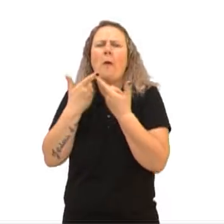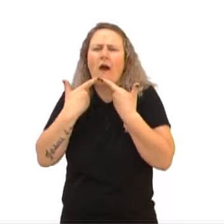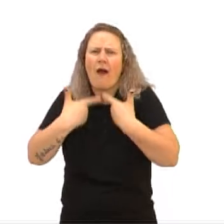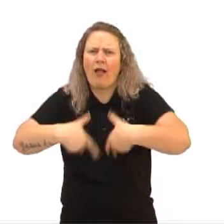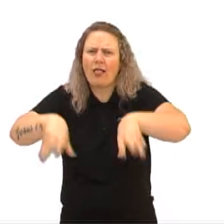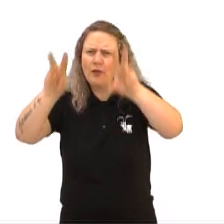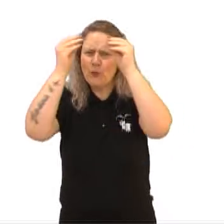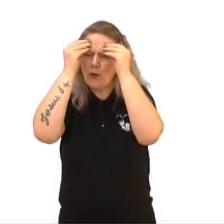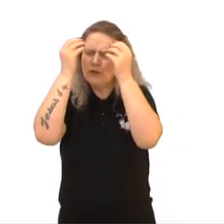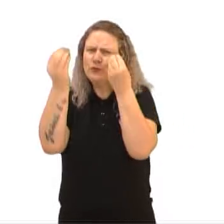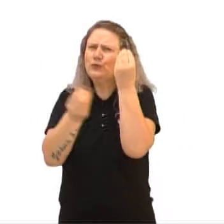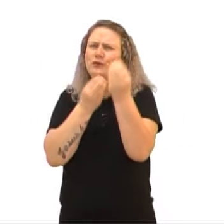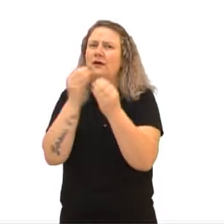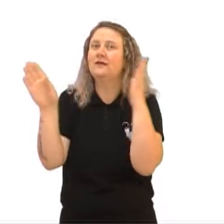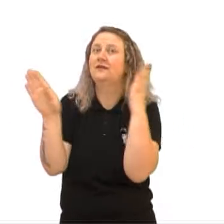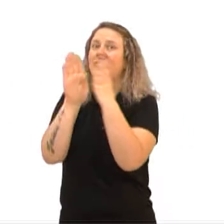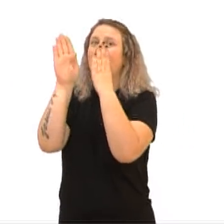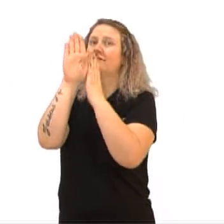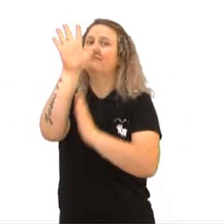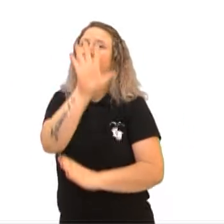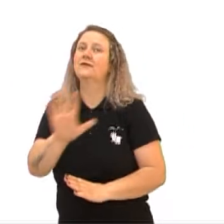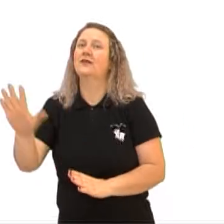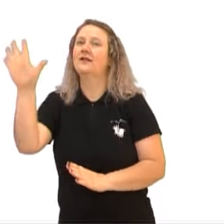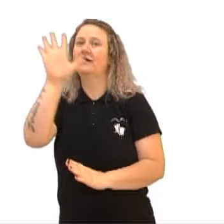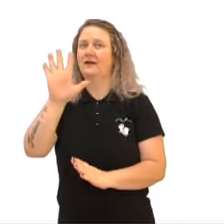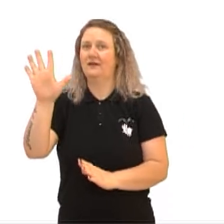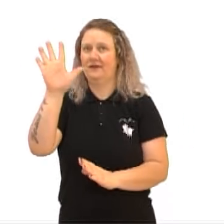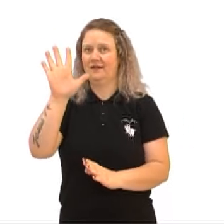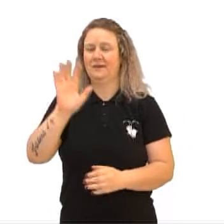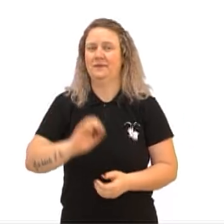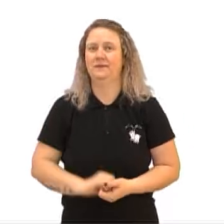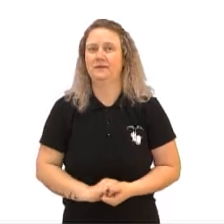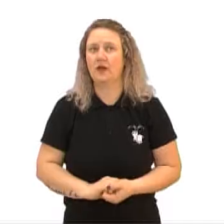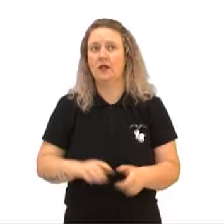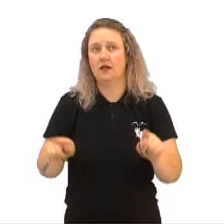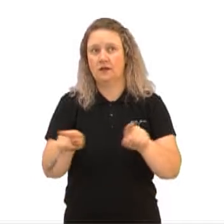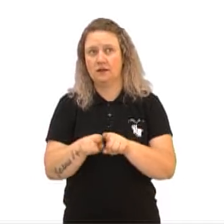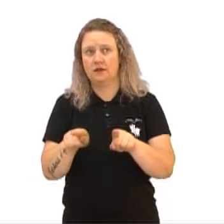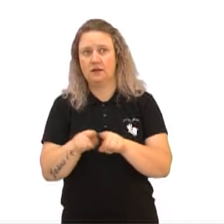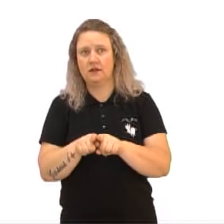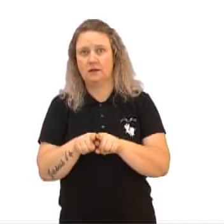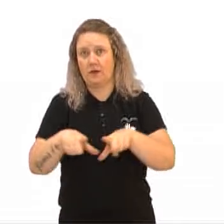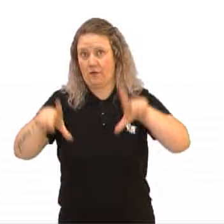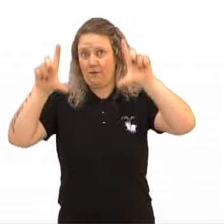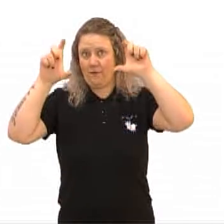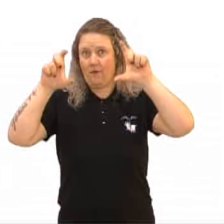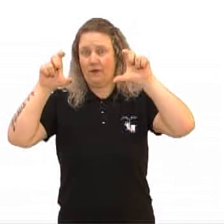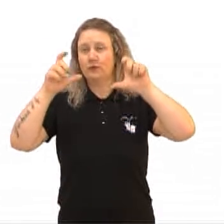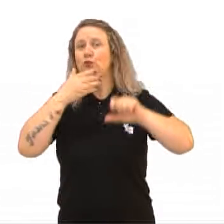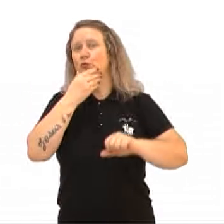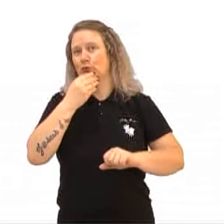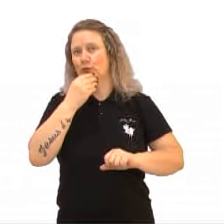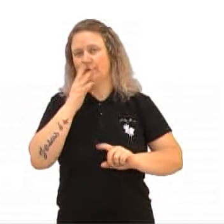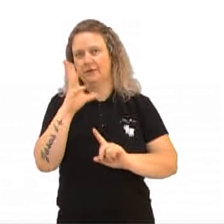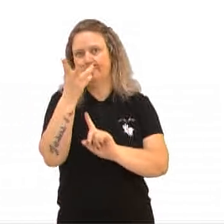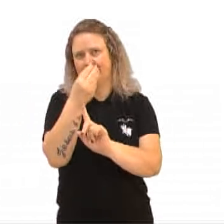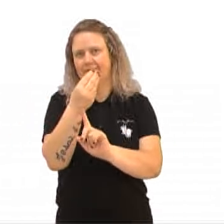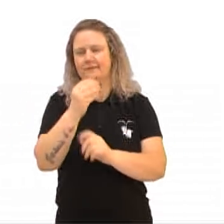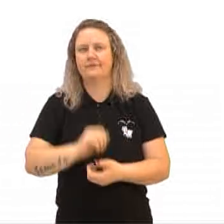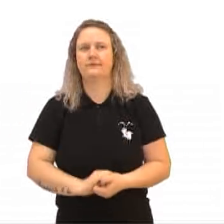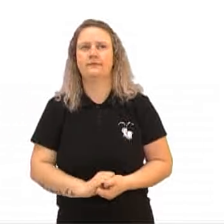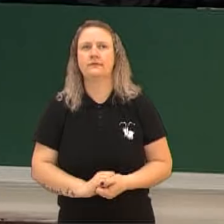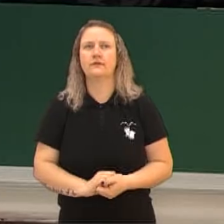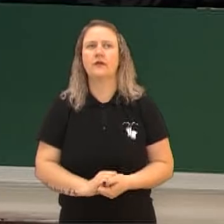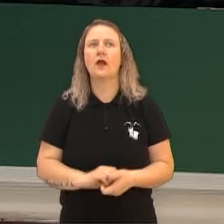visual, através das gravuras, né, de xilogravuras principalmente. Então, aqui temos um retrato dele. E agora a gente vai